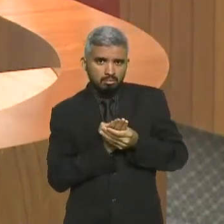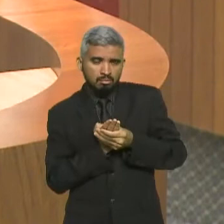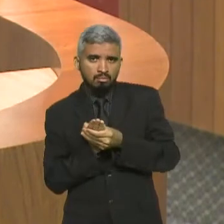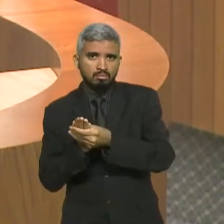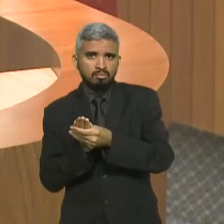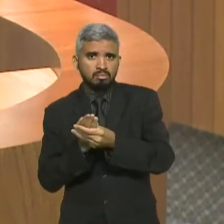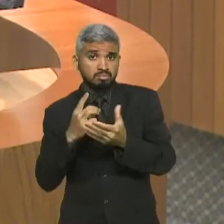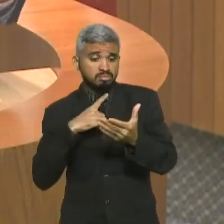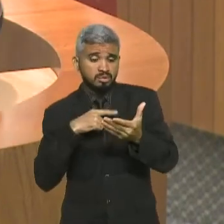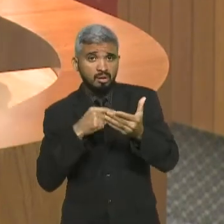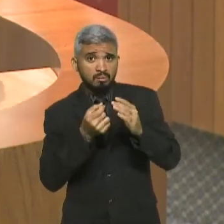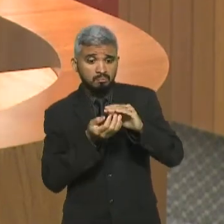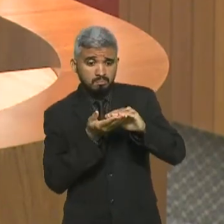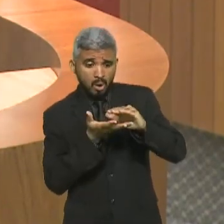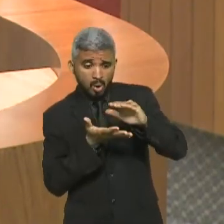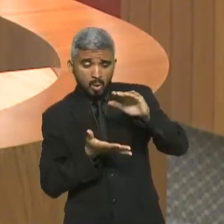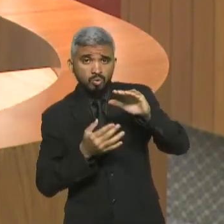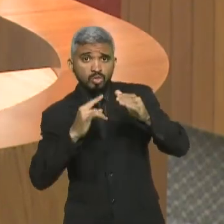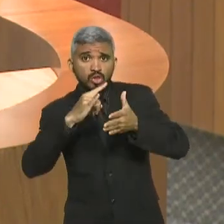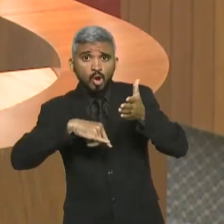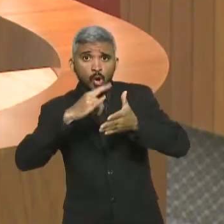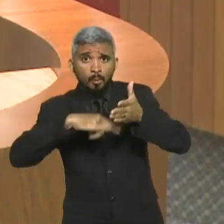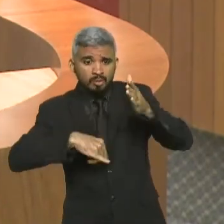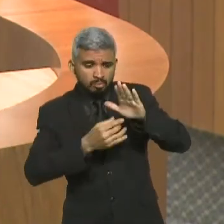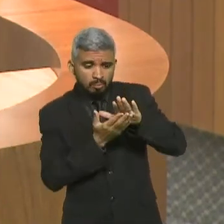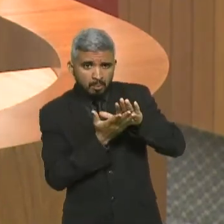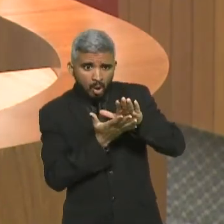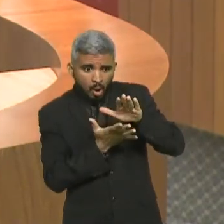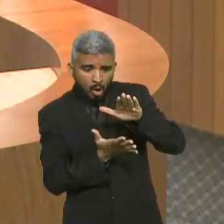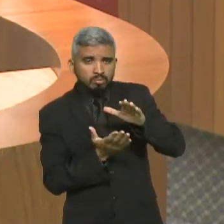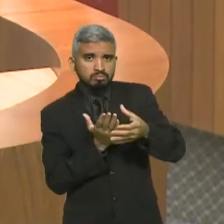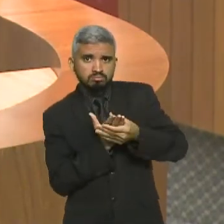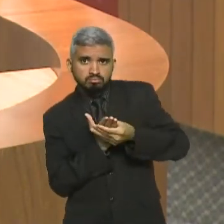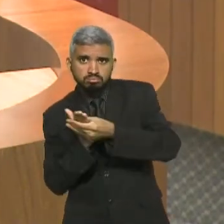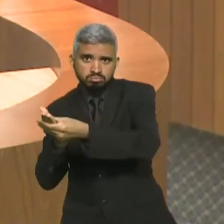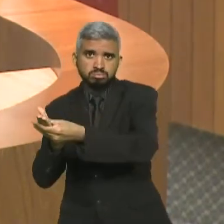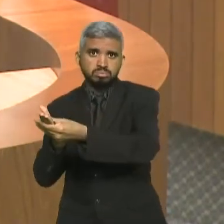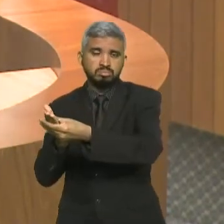documentação, um histórico, com documentos,